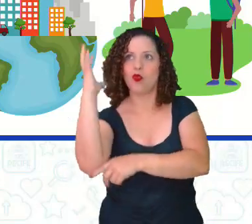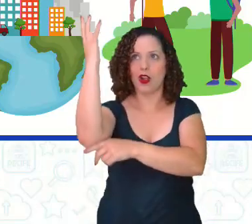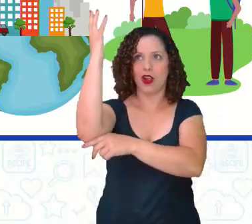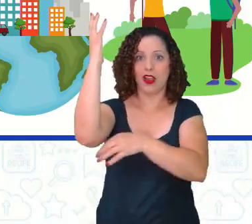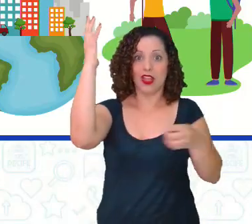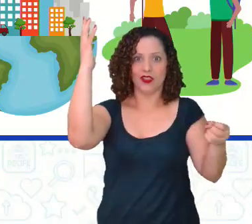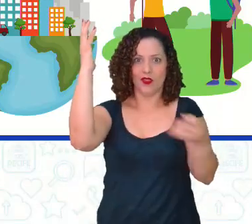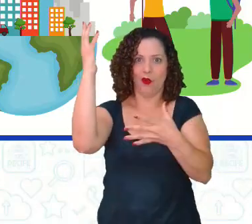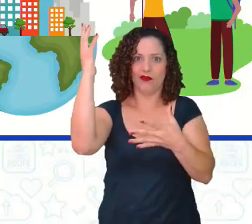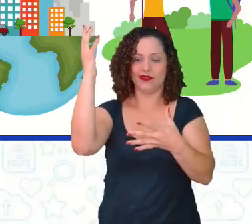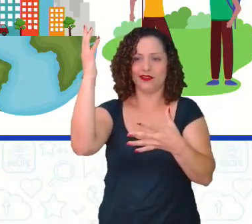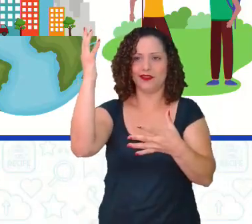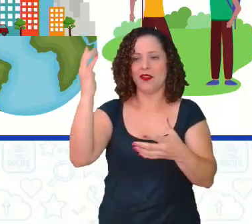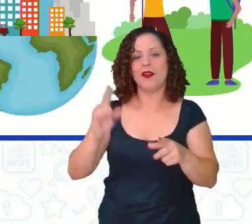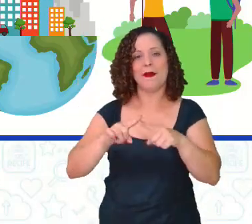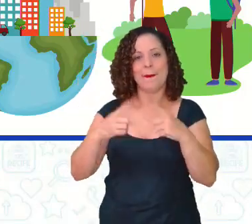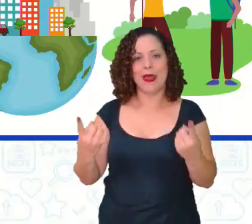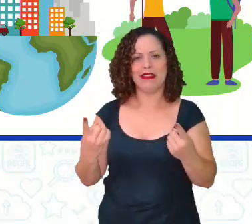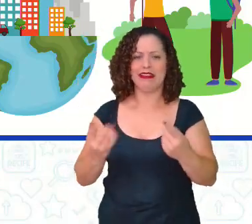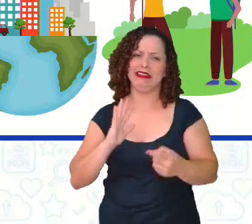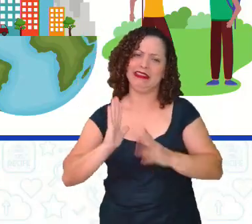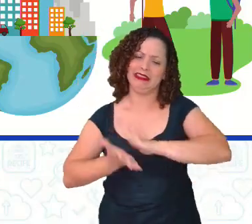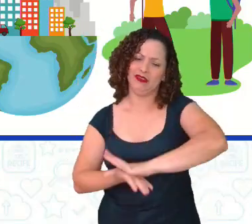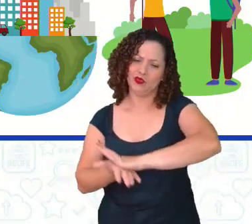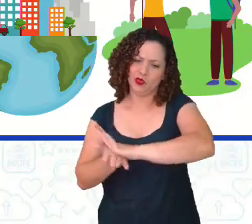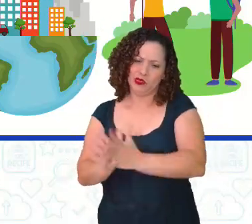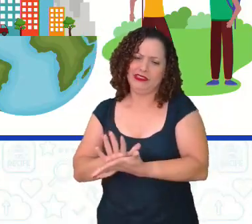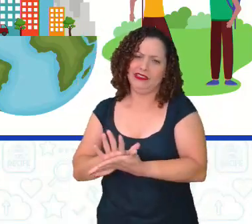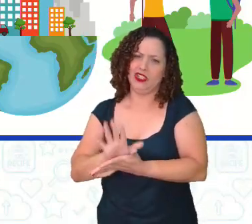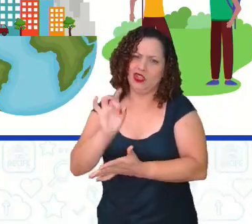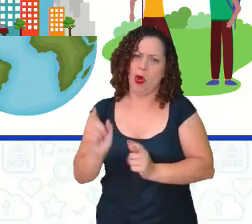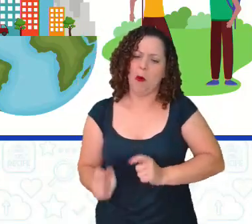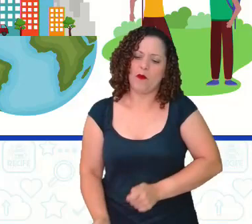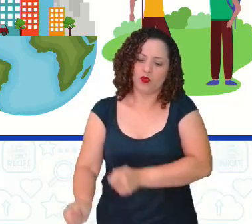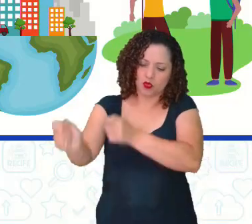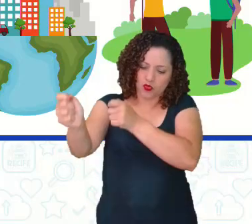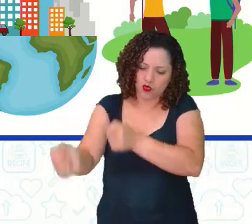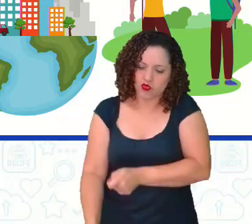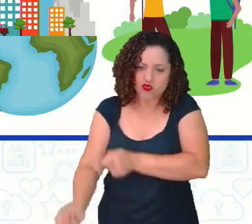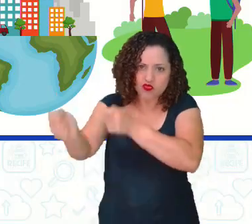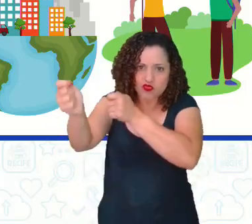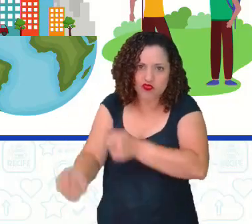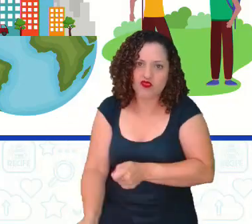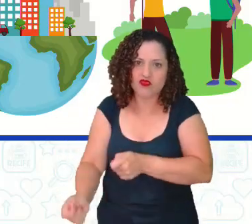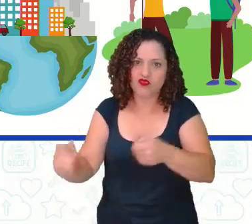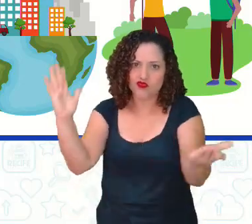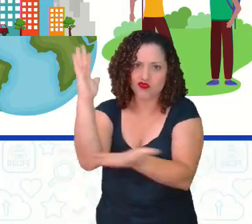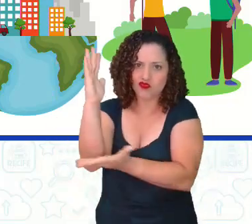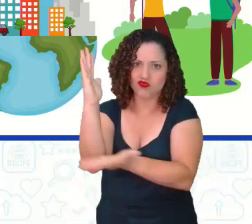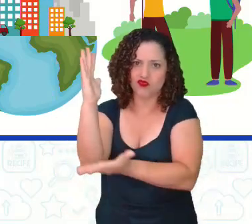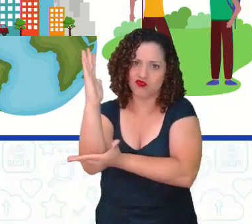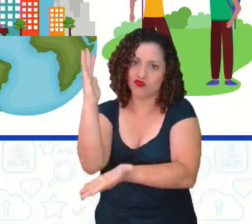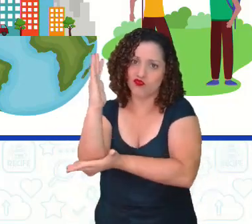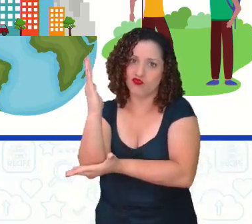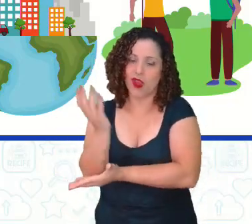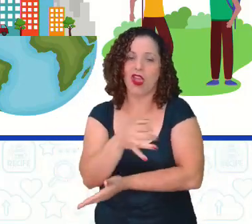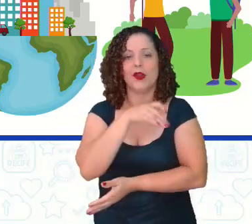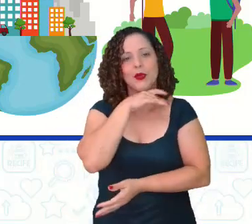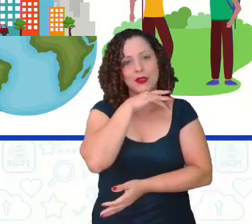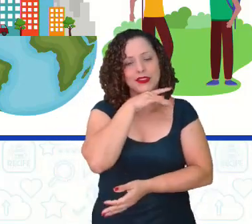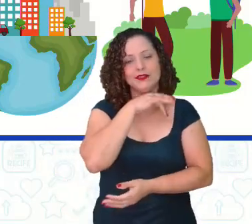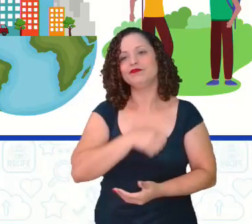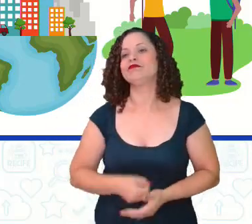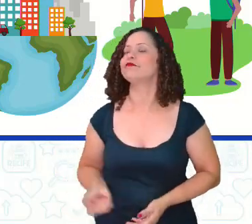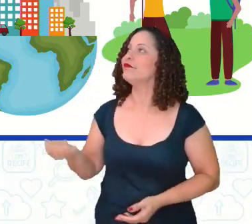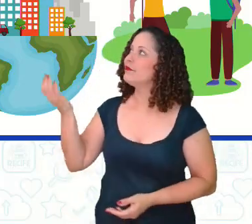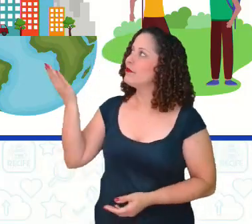outra árvore ali. Então, ou seja, devastando grandes áreas, virando aí áreas praticamente que desertas. Olha aí, ó, o espaço